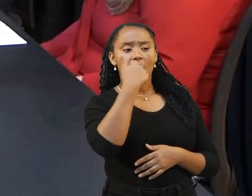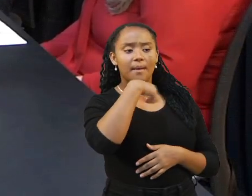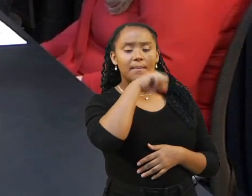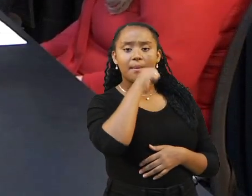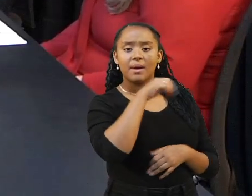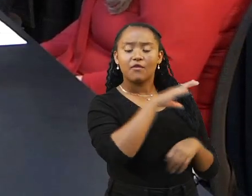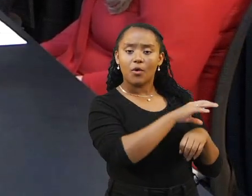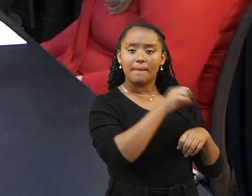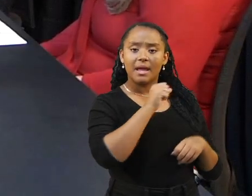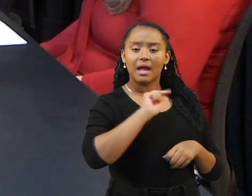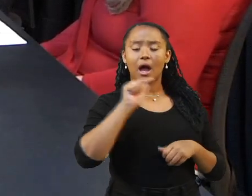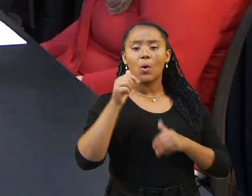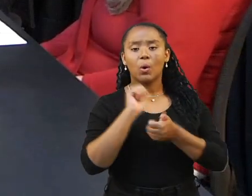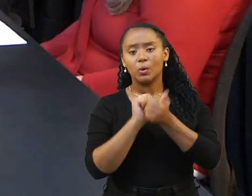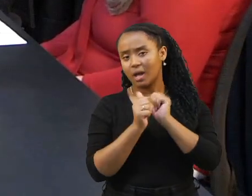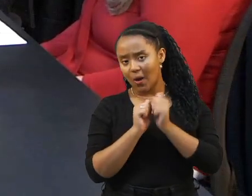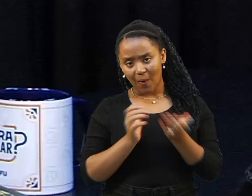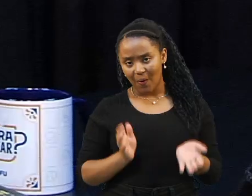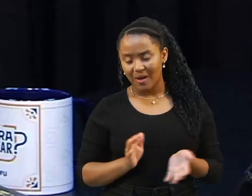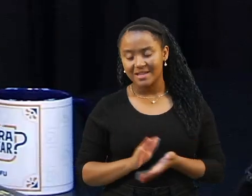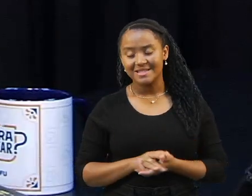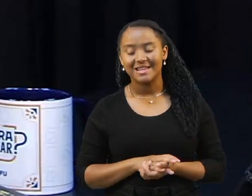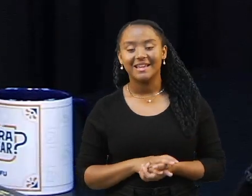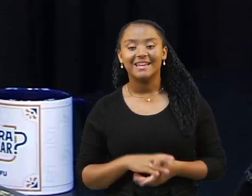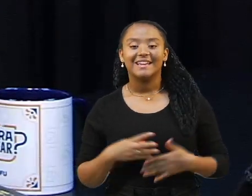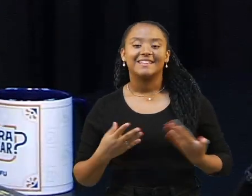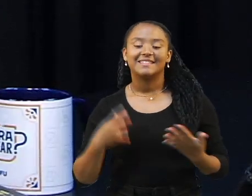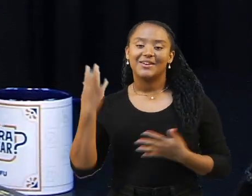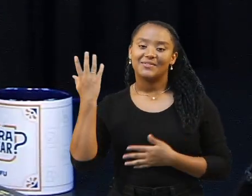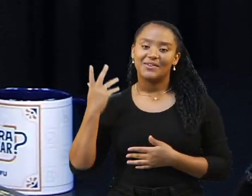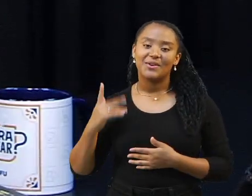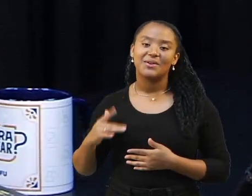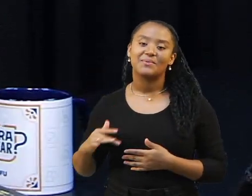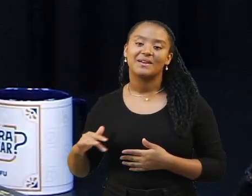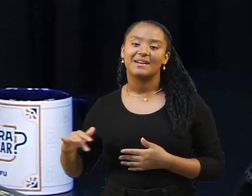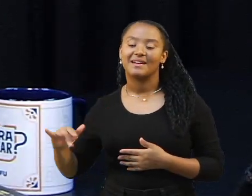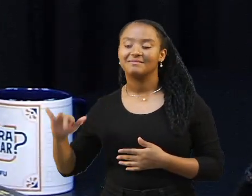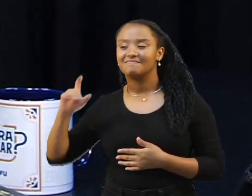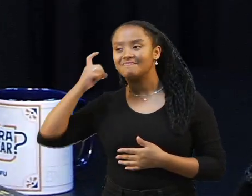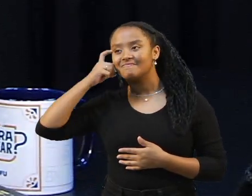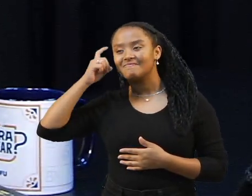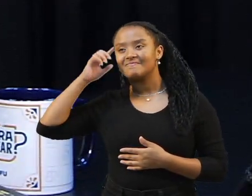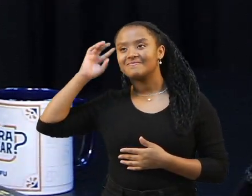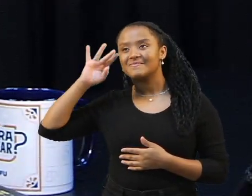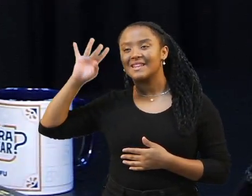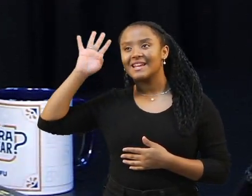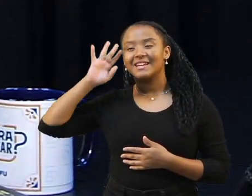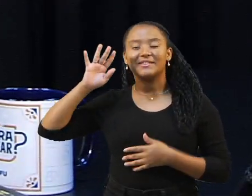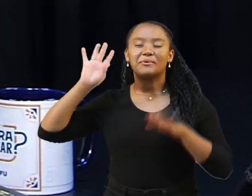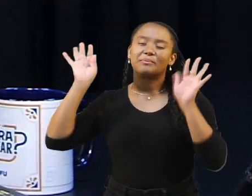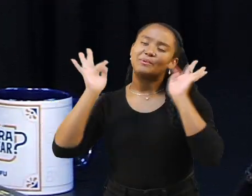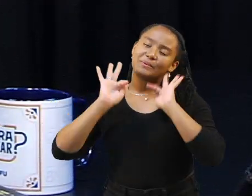eles acomodaram. Então foi uma infância muito feliz, uma infância muito amorosa,